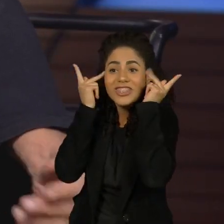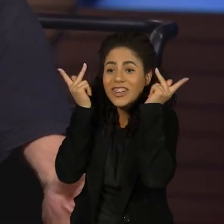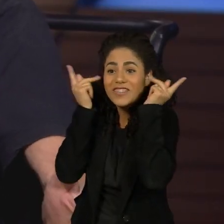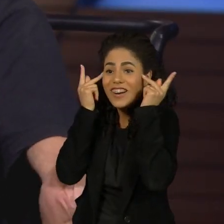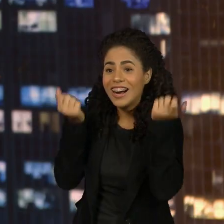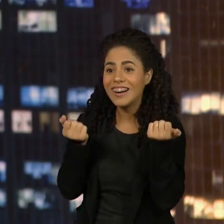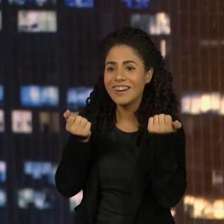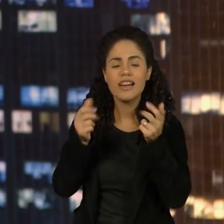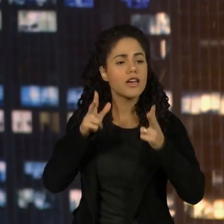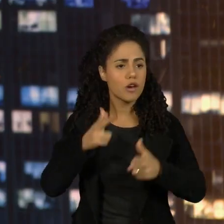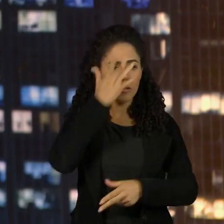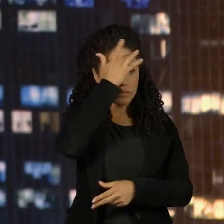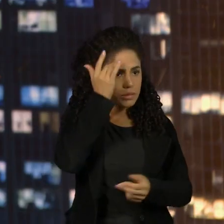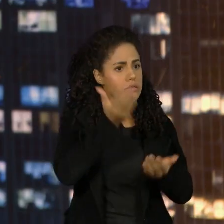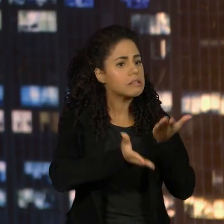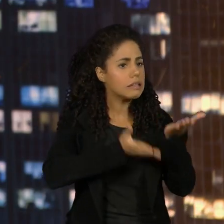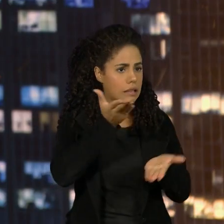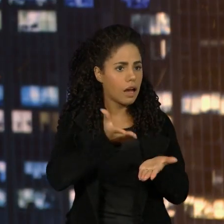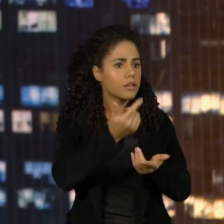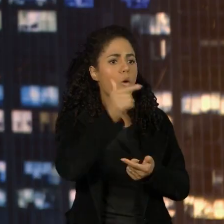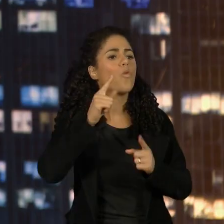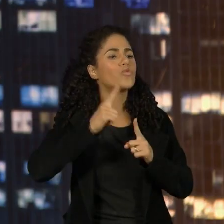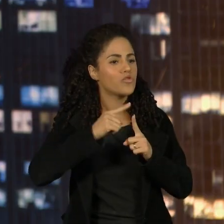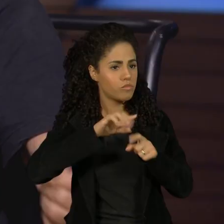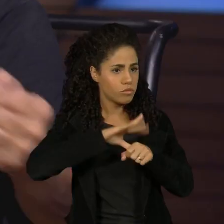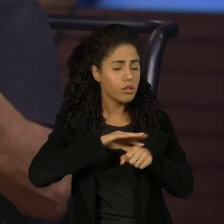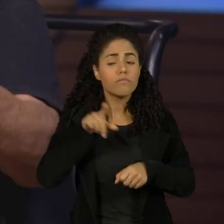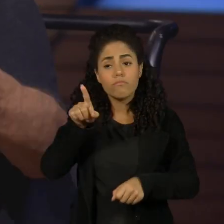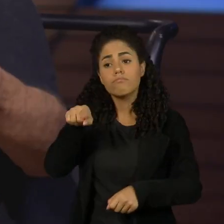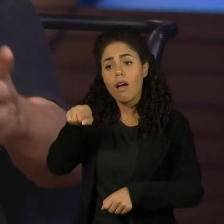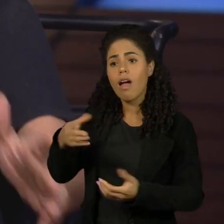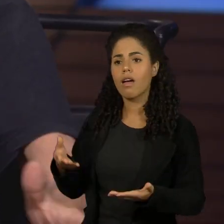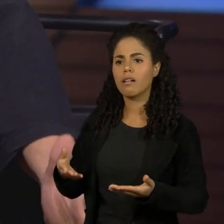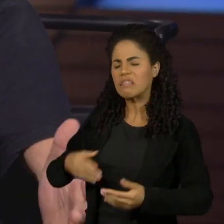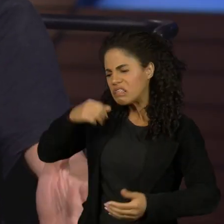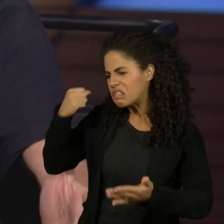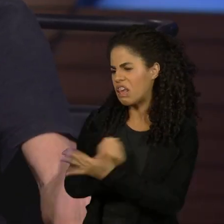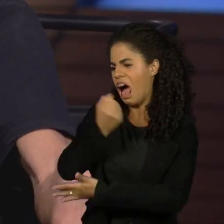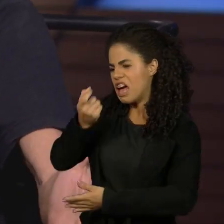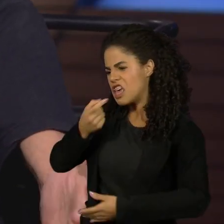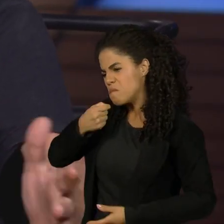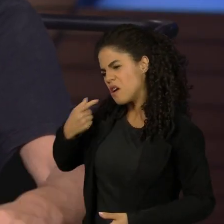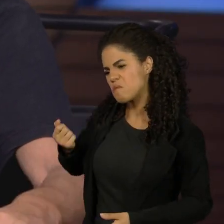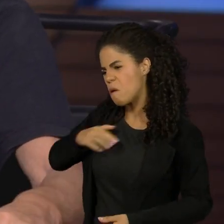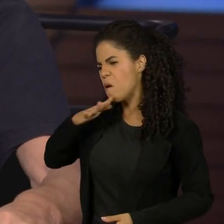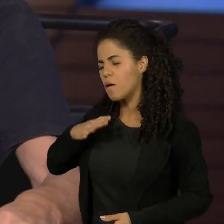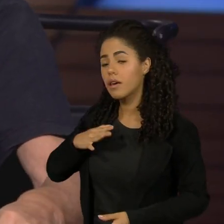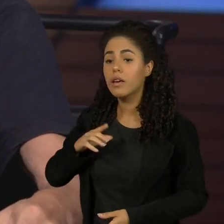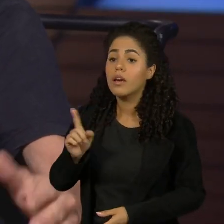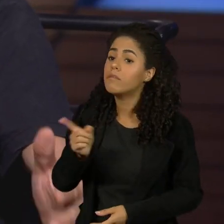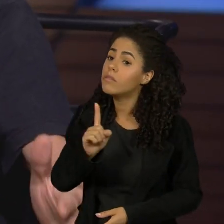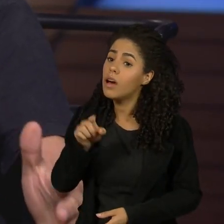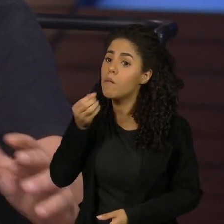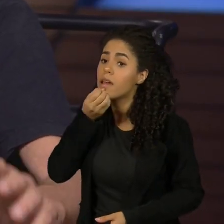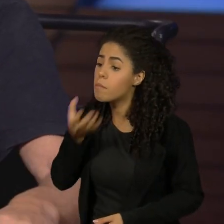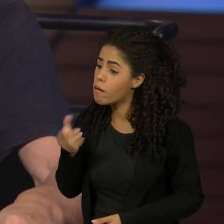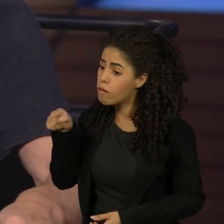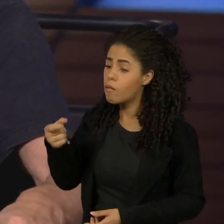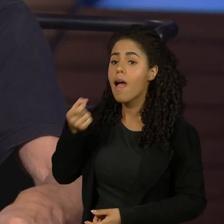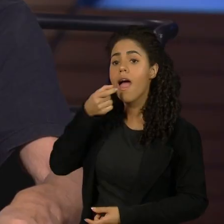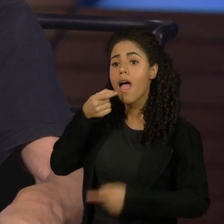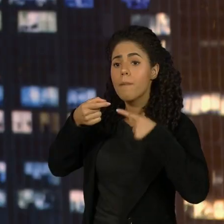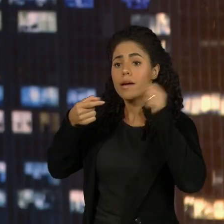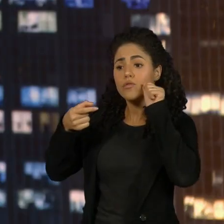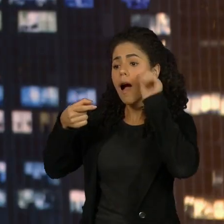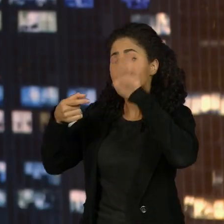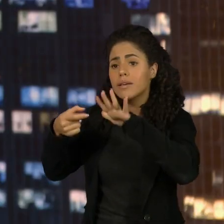Eu tomo Como as pessoas naturalmente. que têm doenças O pessoal crônicas, fala, né? Essa droga de remédio. Droga não, meu amor. Ele é abençoado. Mas as